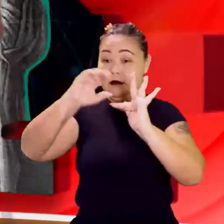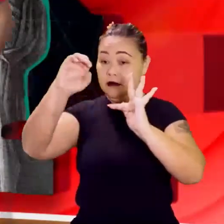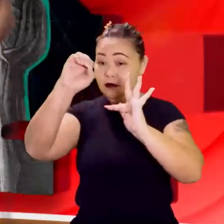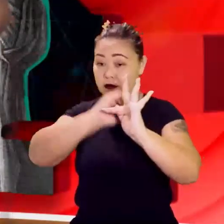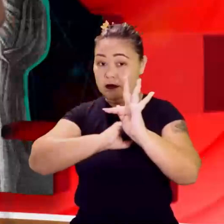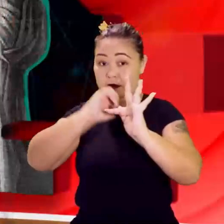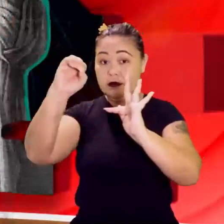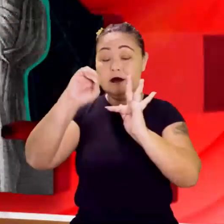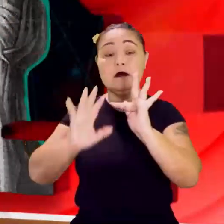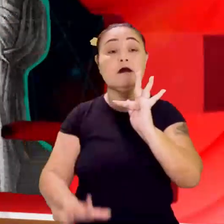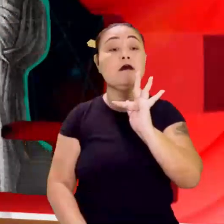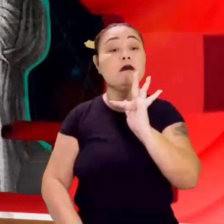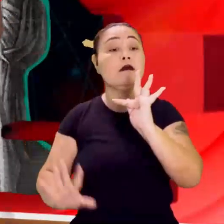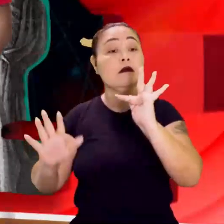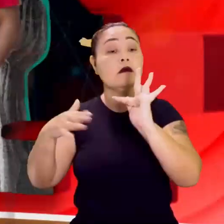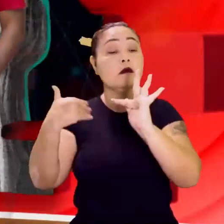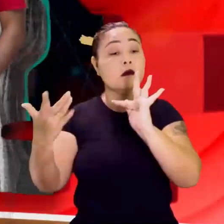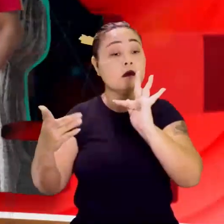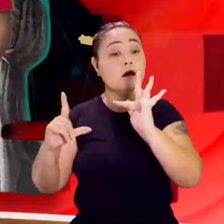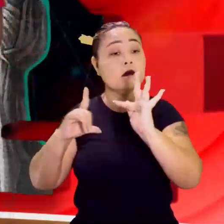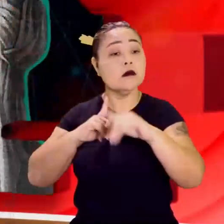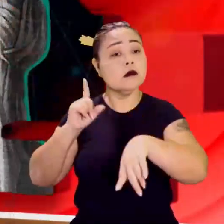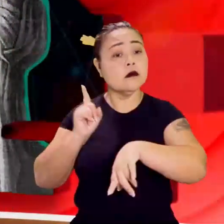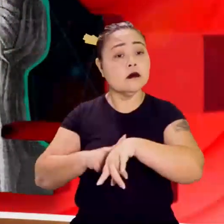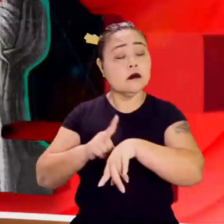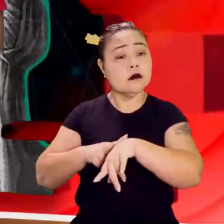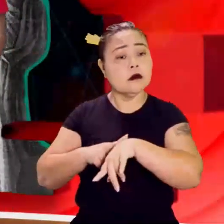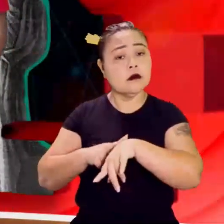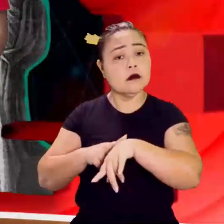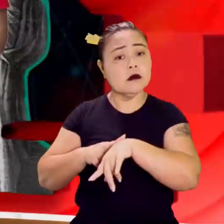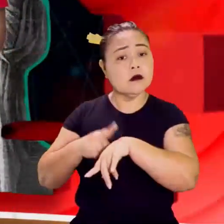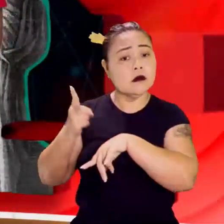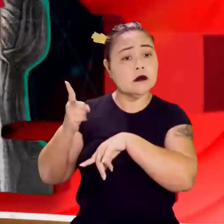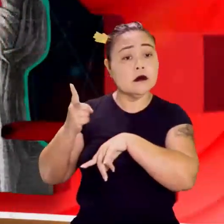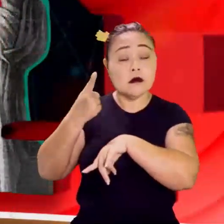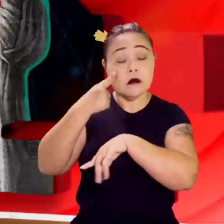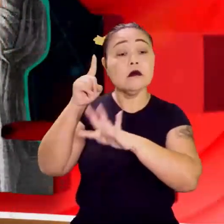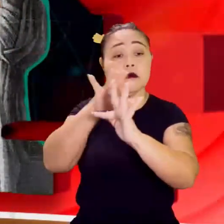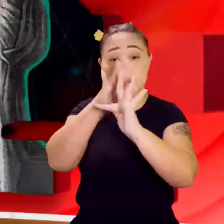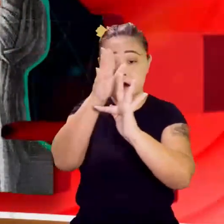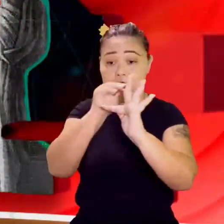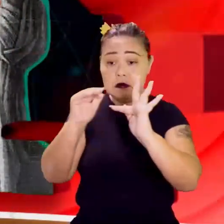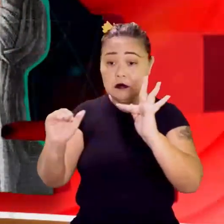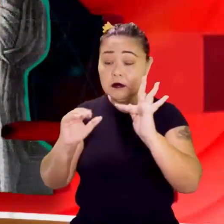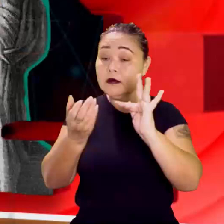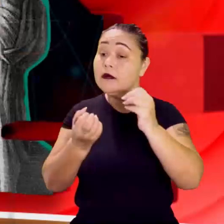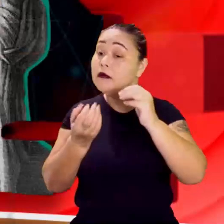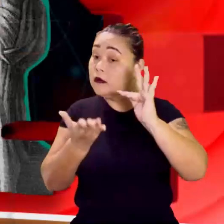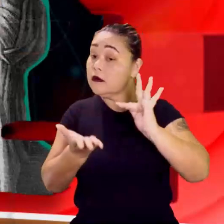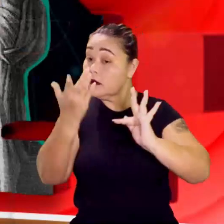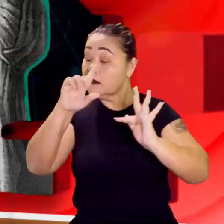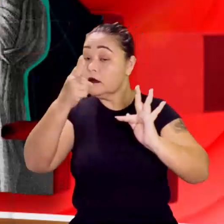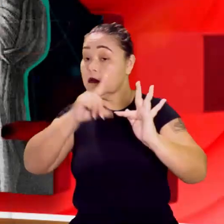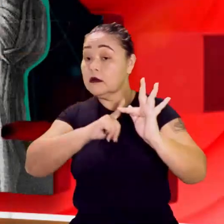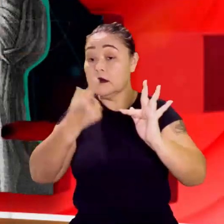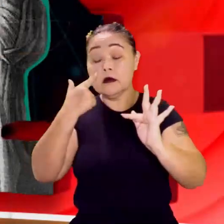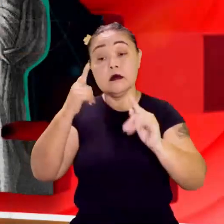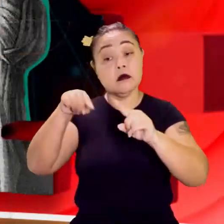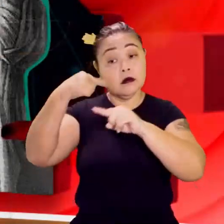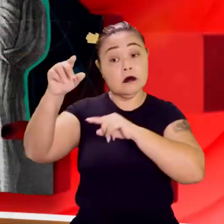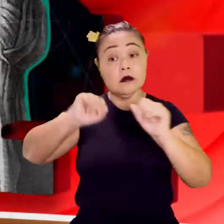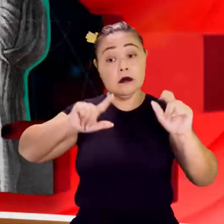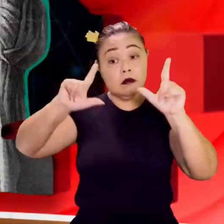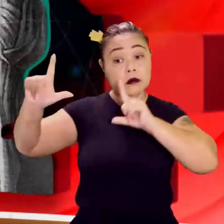0, 0. 0, 0. E aí, na laranja também tem os dois. Tem a exponencial e tem a logarítmica, só que aí decrescente, né? Vamos lá